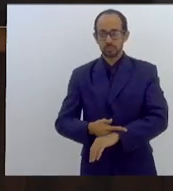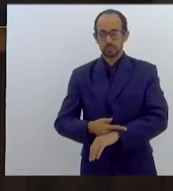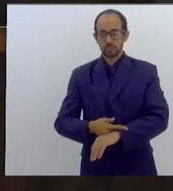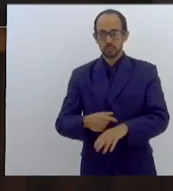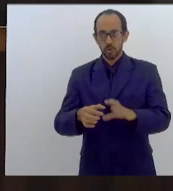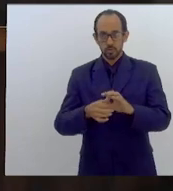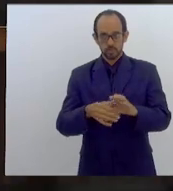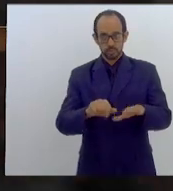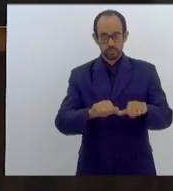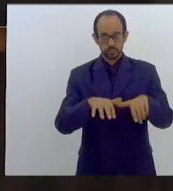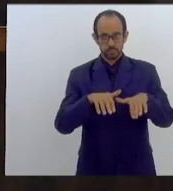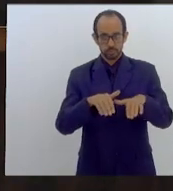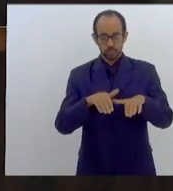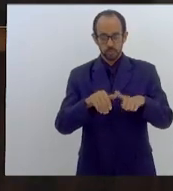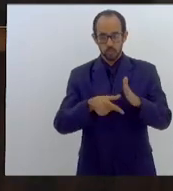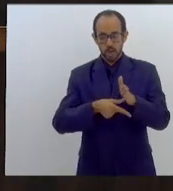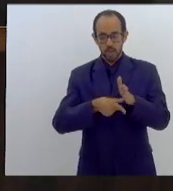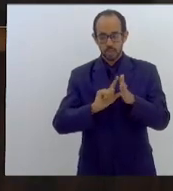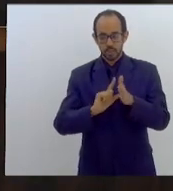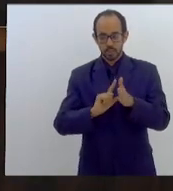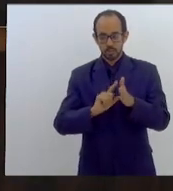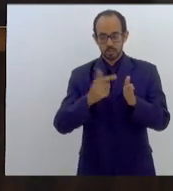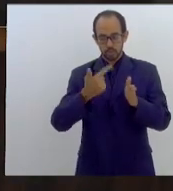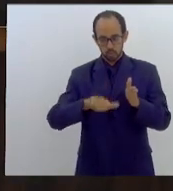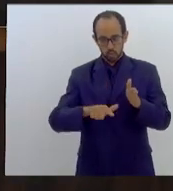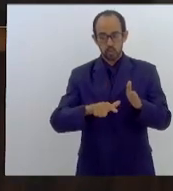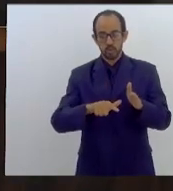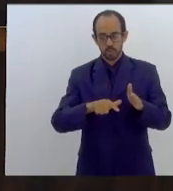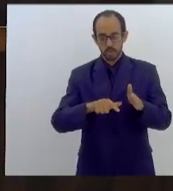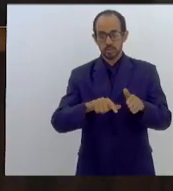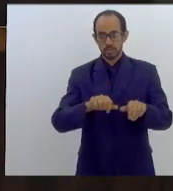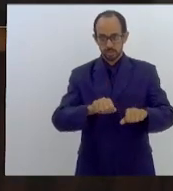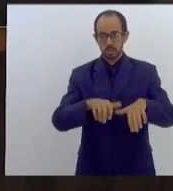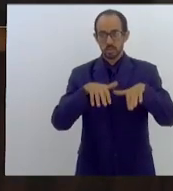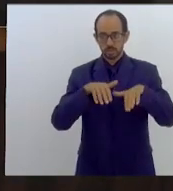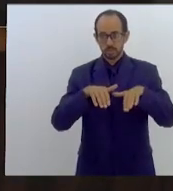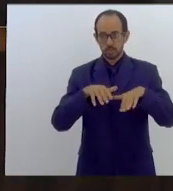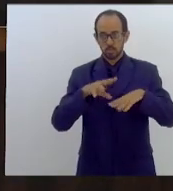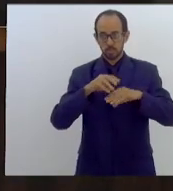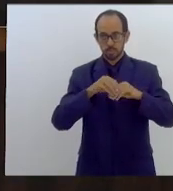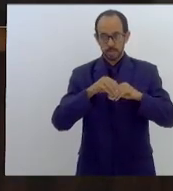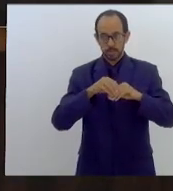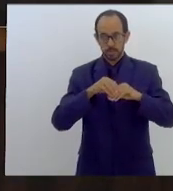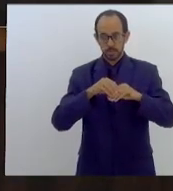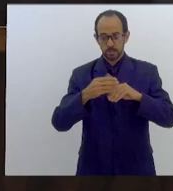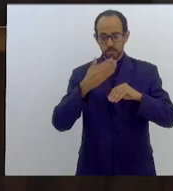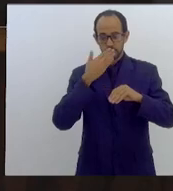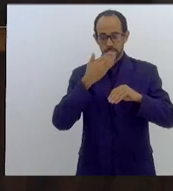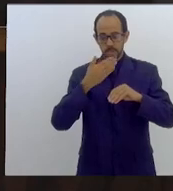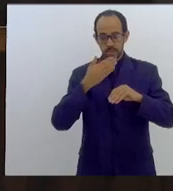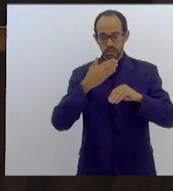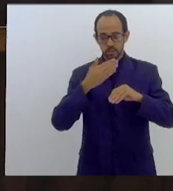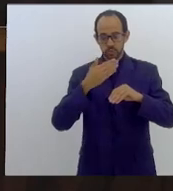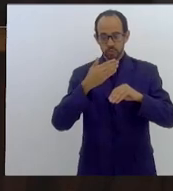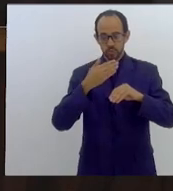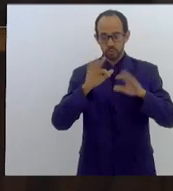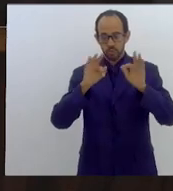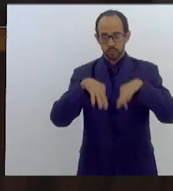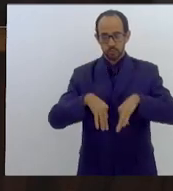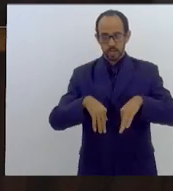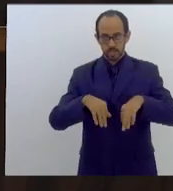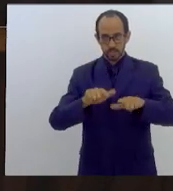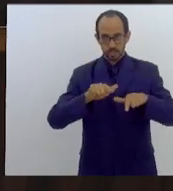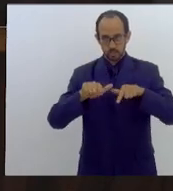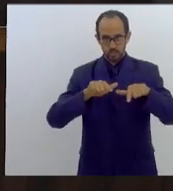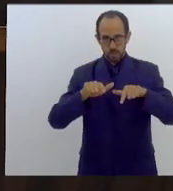eu antecipo as outras sessões extraordinárias e peço, vou encerrar os trabalhos,